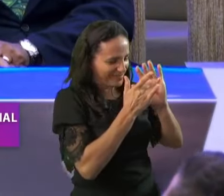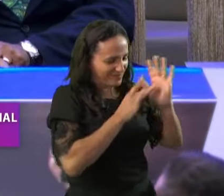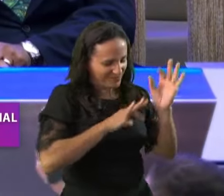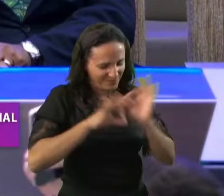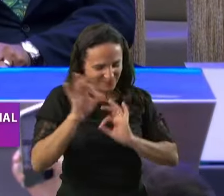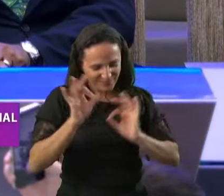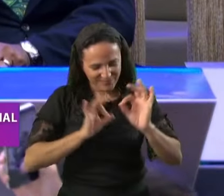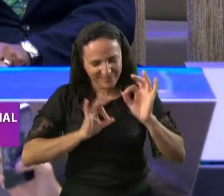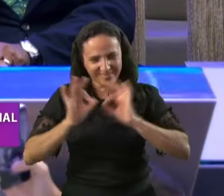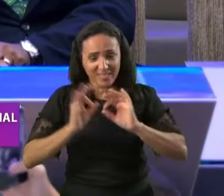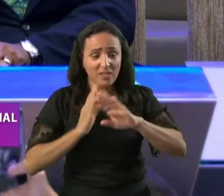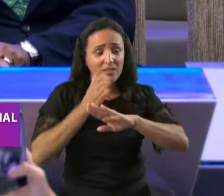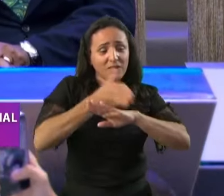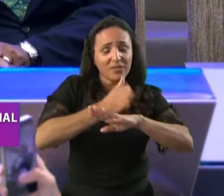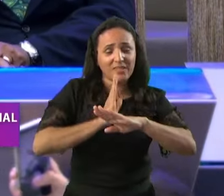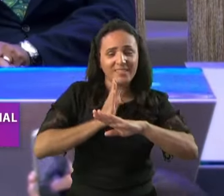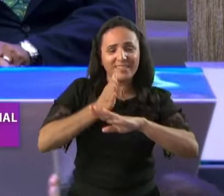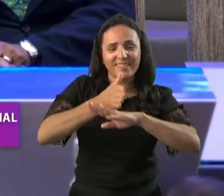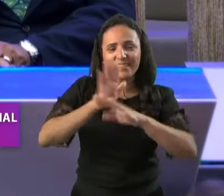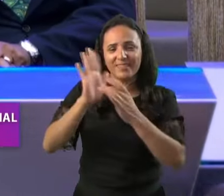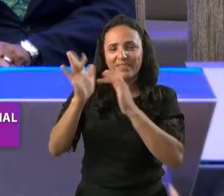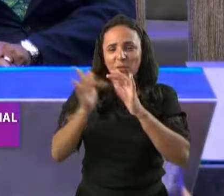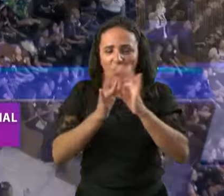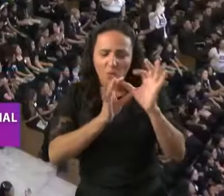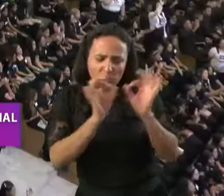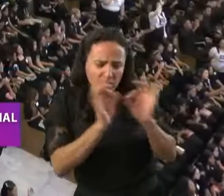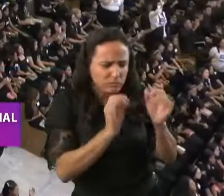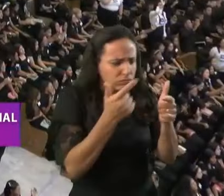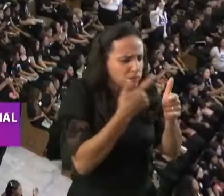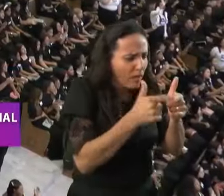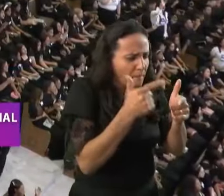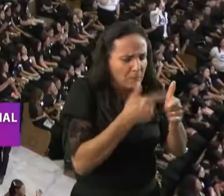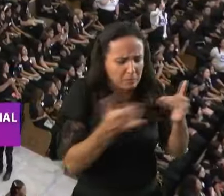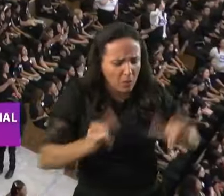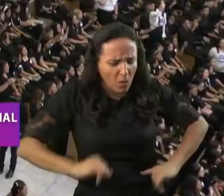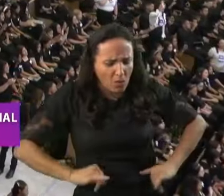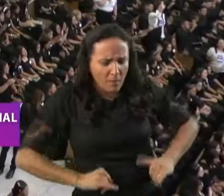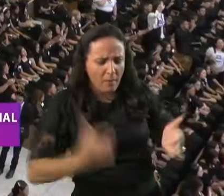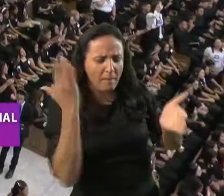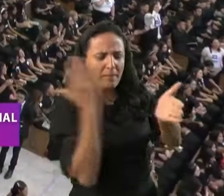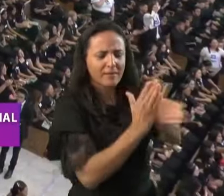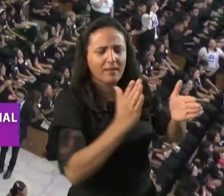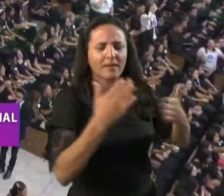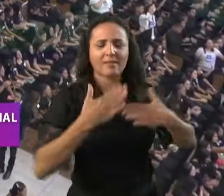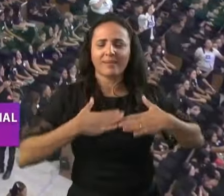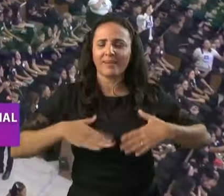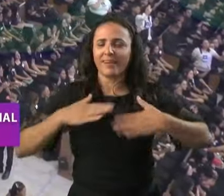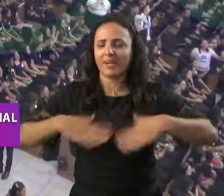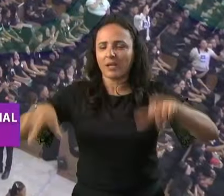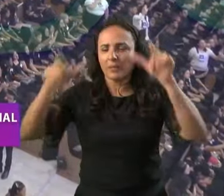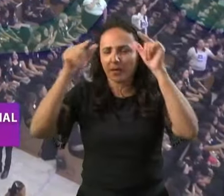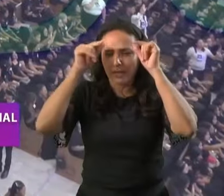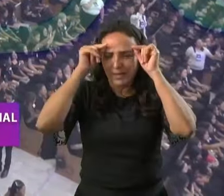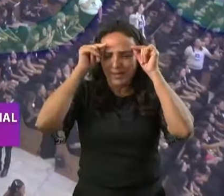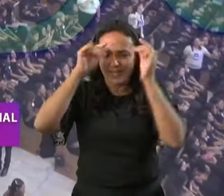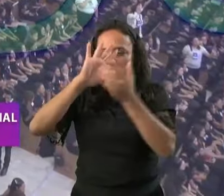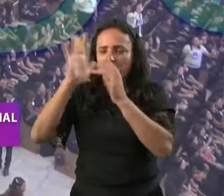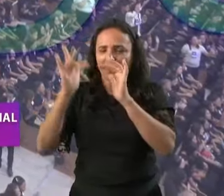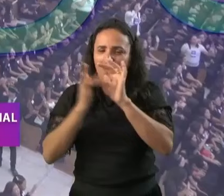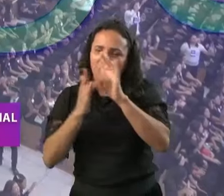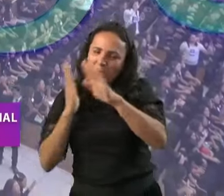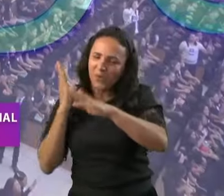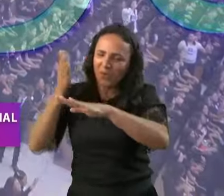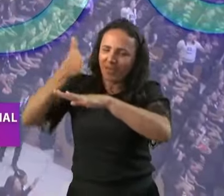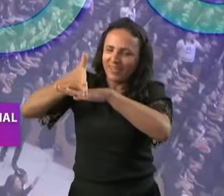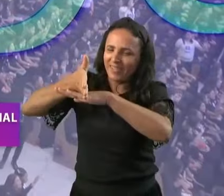está passando na tua casa agora. Essa situação que você deixou em casa, fica tranquilo porque Ele está indo lá. Ele é